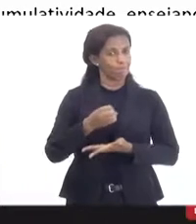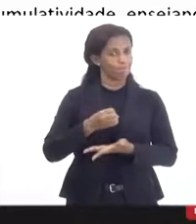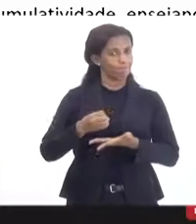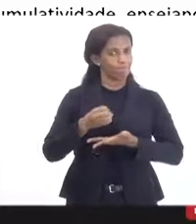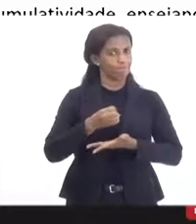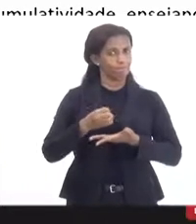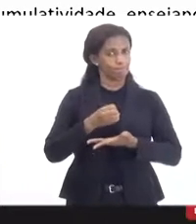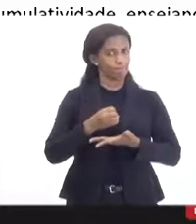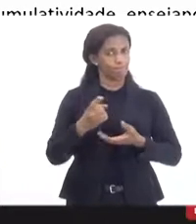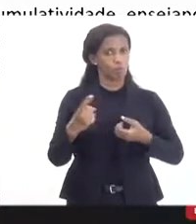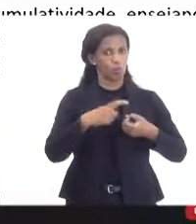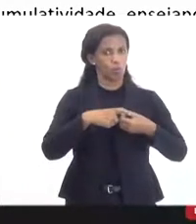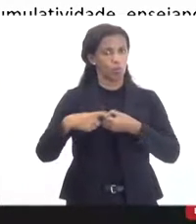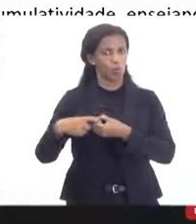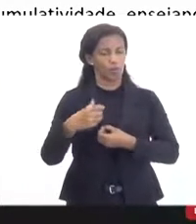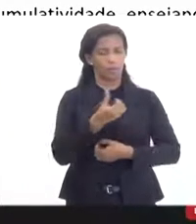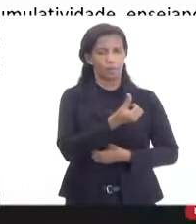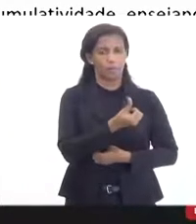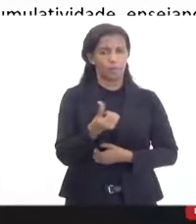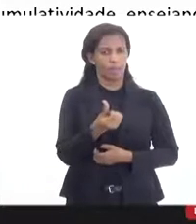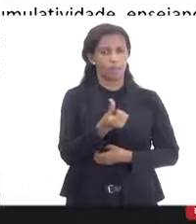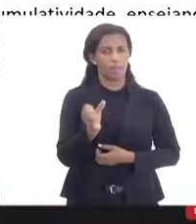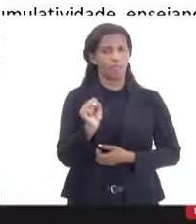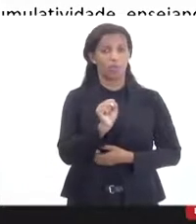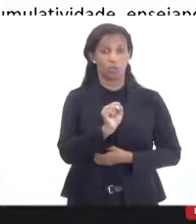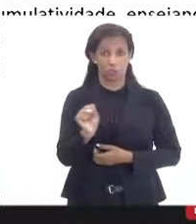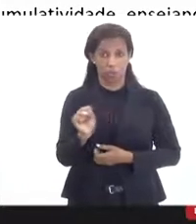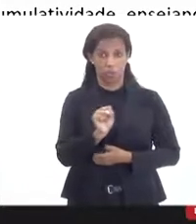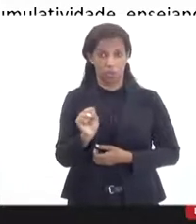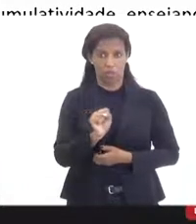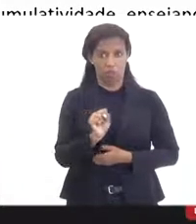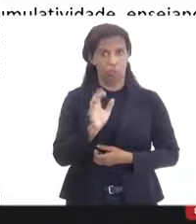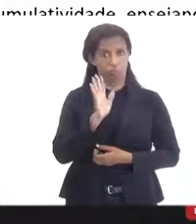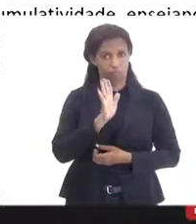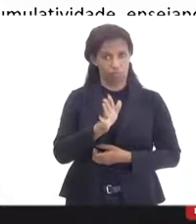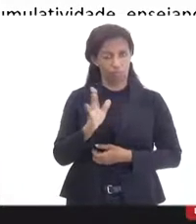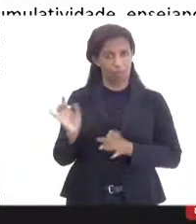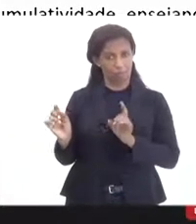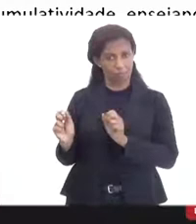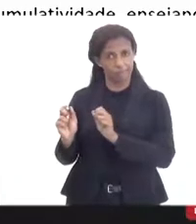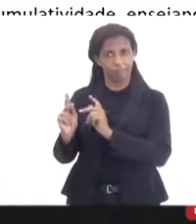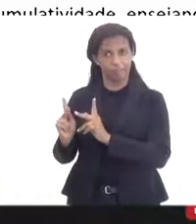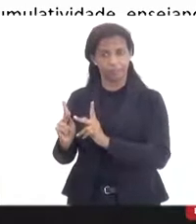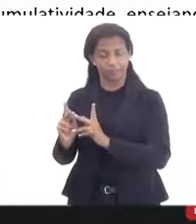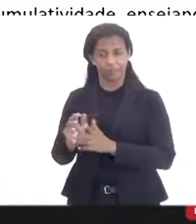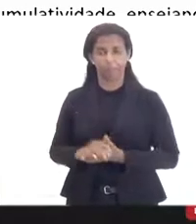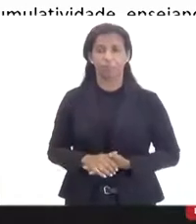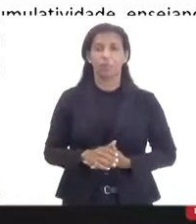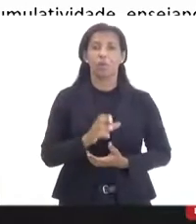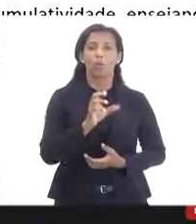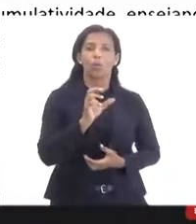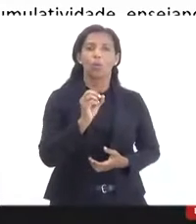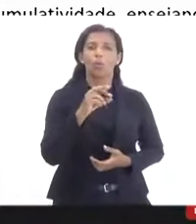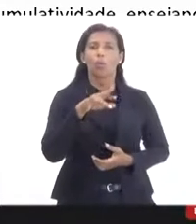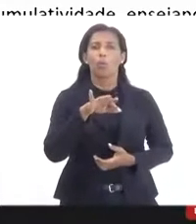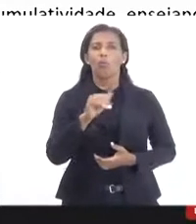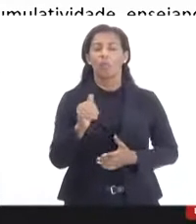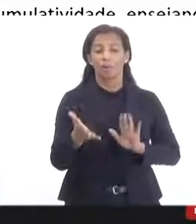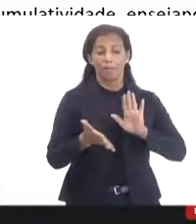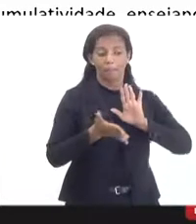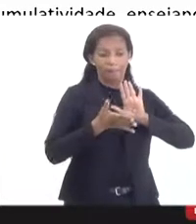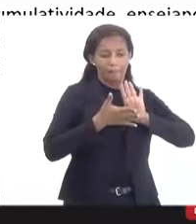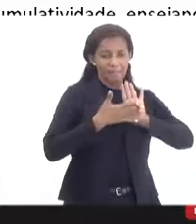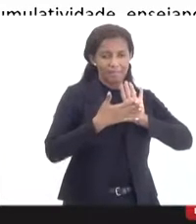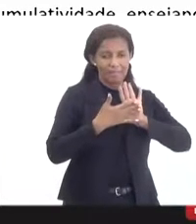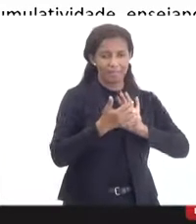o convênio 66 de 88, que foi revogado, ou seja, o parecer normativo